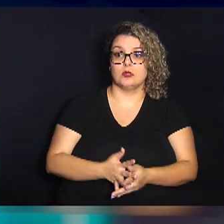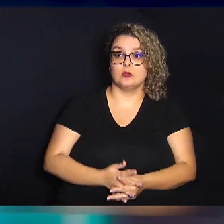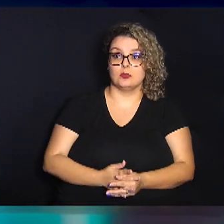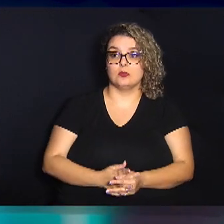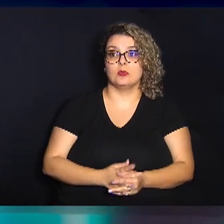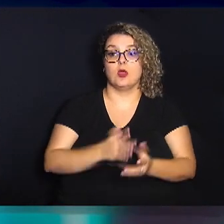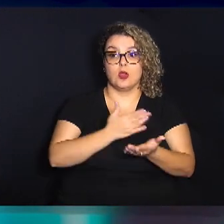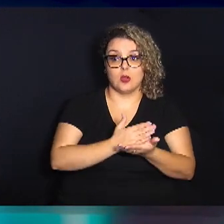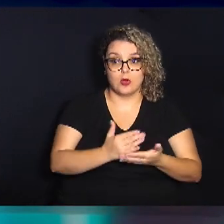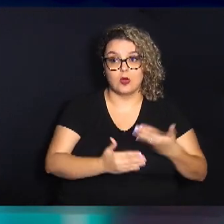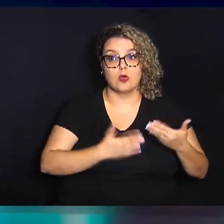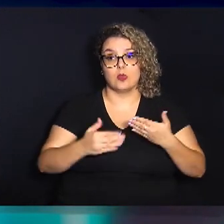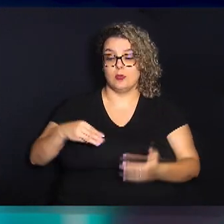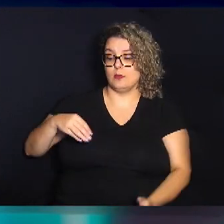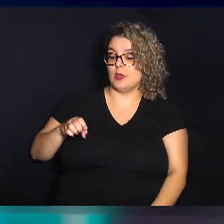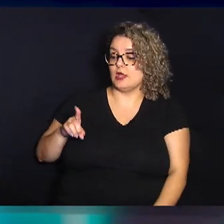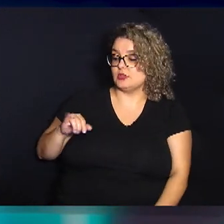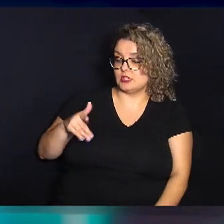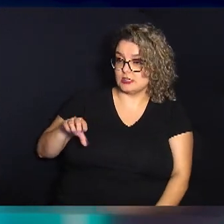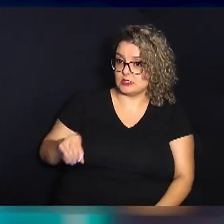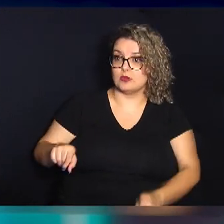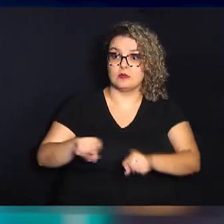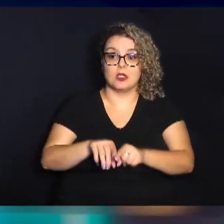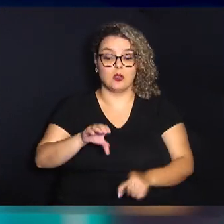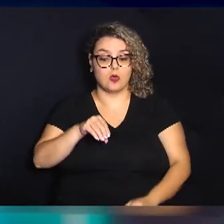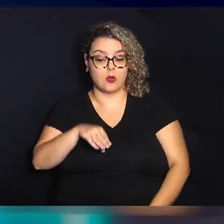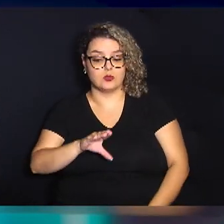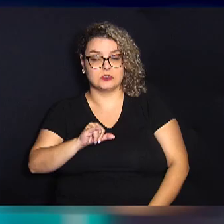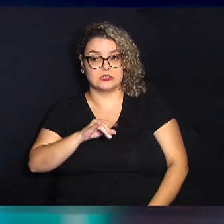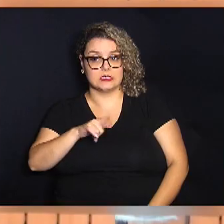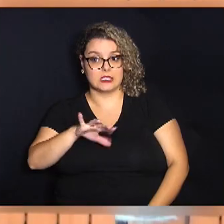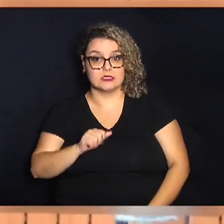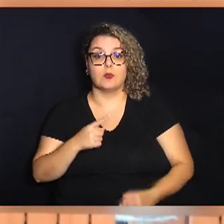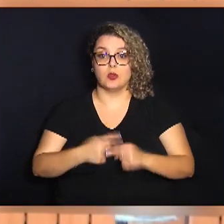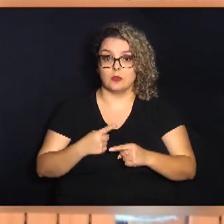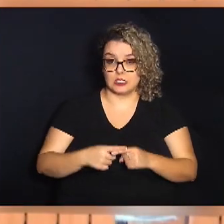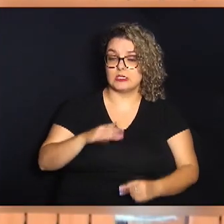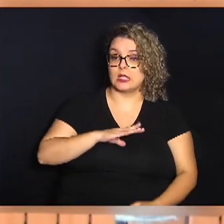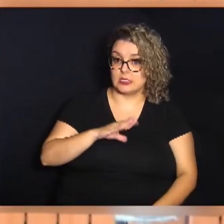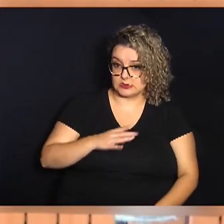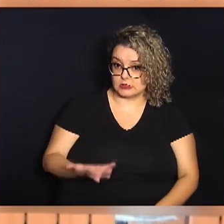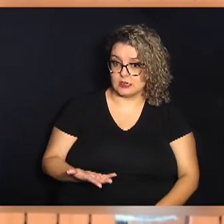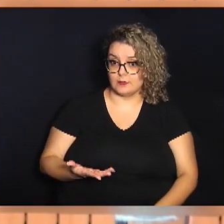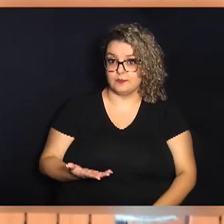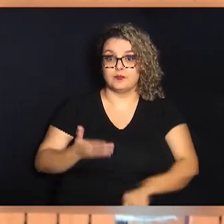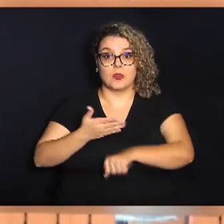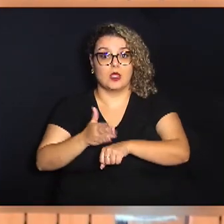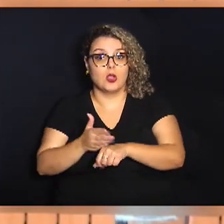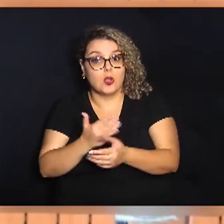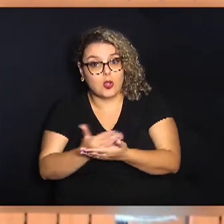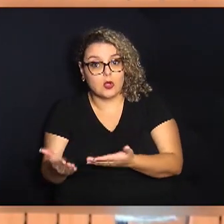iniciarmos processos de mediação e de conciliação. Por quê? Nos municípios em que essas práticas começaram a